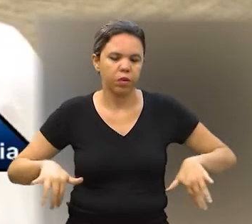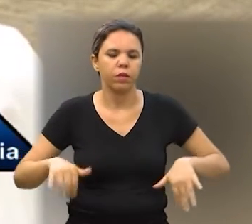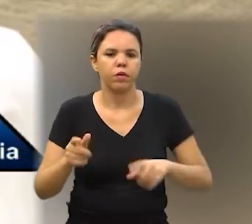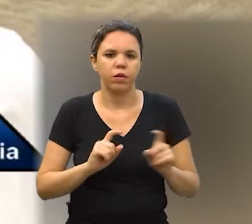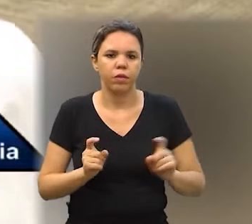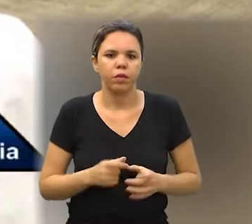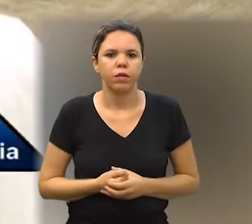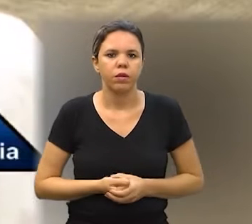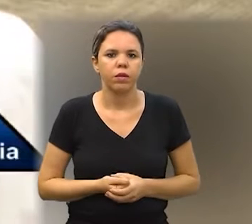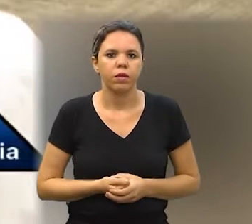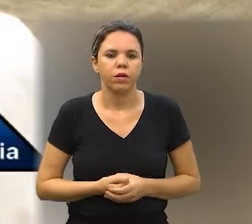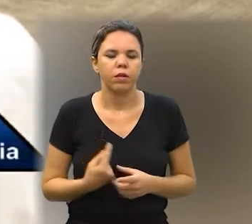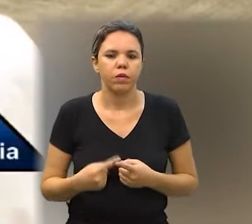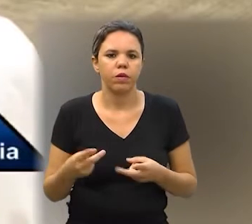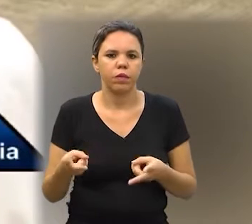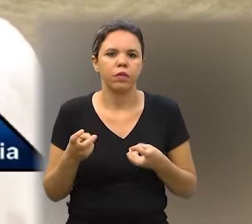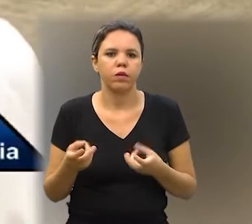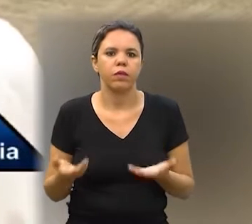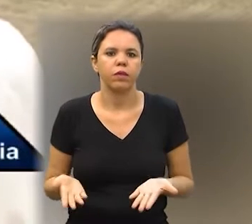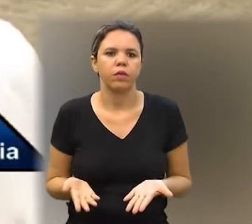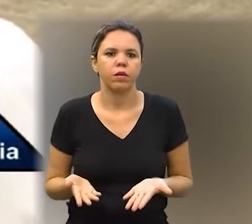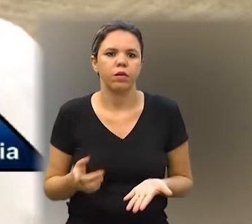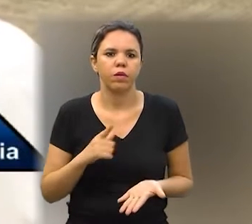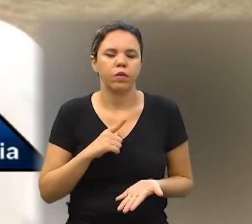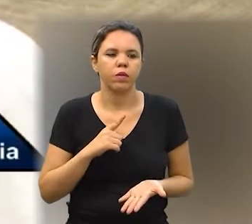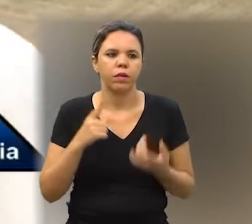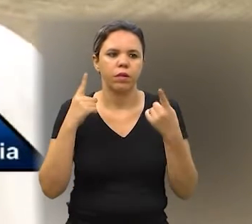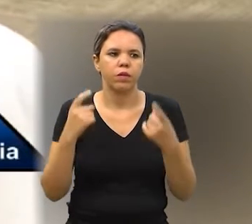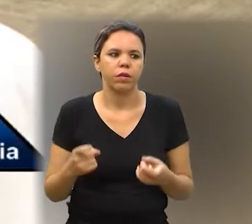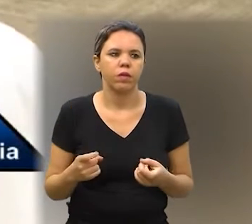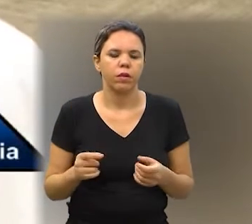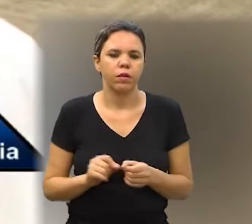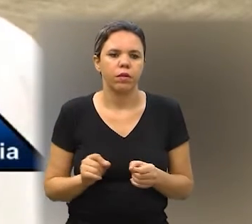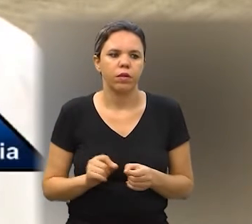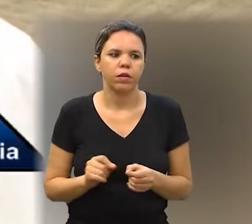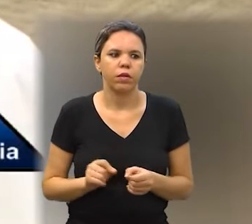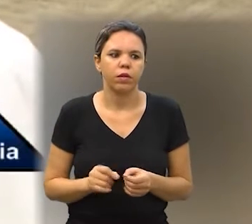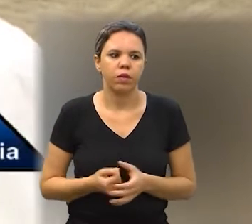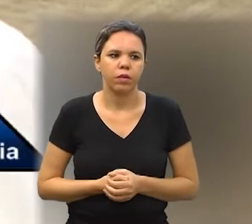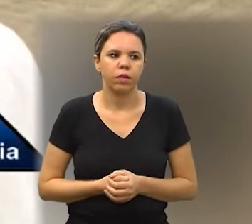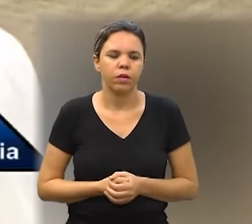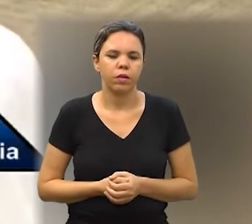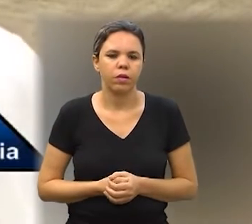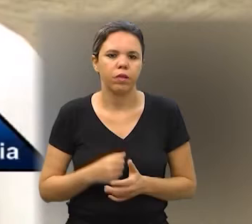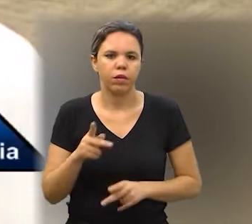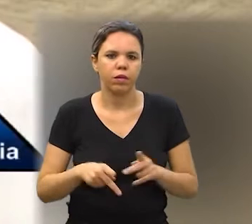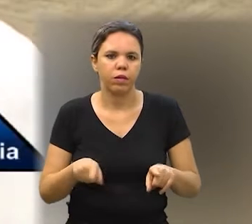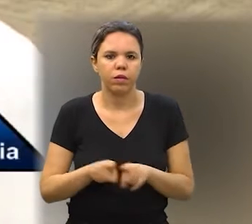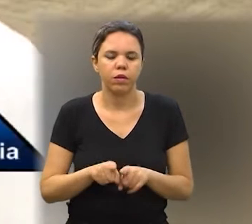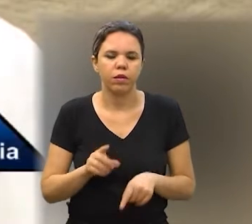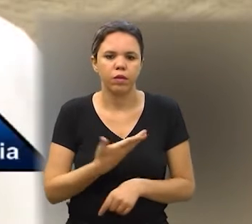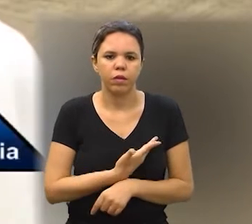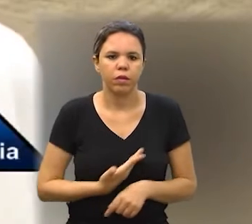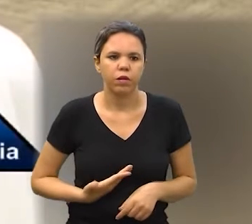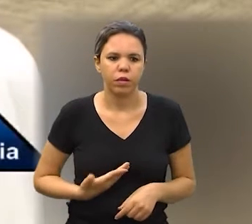em algumas reuniões, porque a gente percebeu que ainda a gente tem uma violência que é praticada não só pela população, mas também